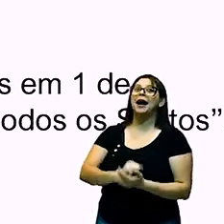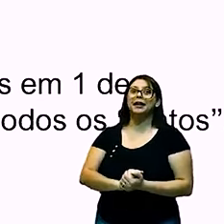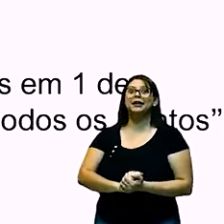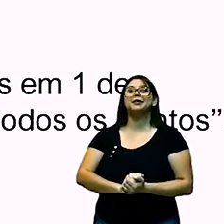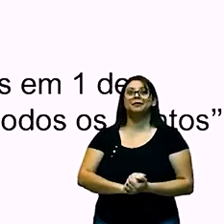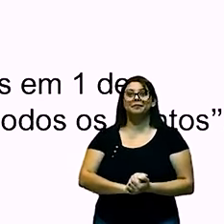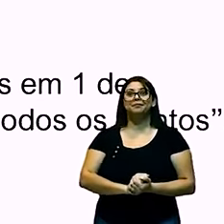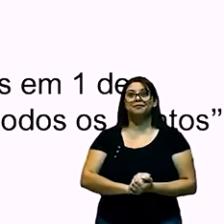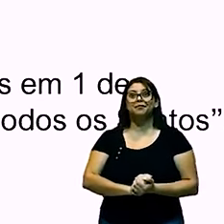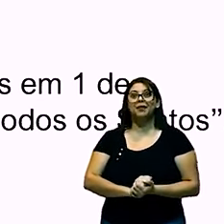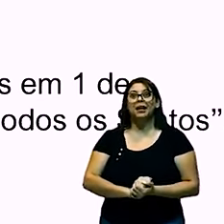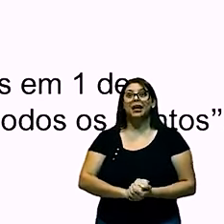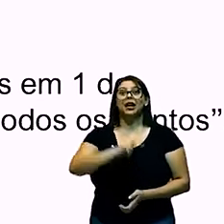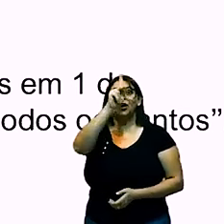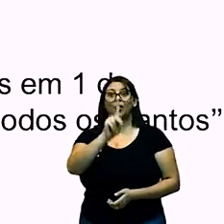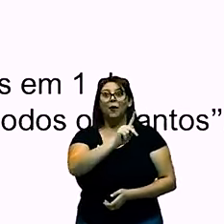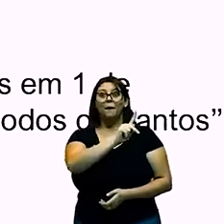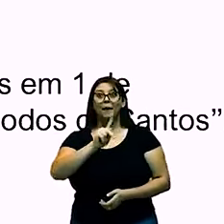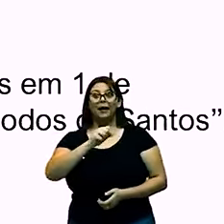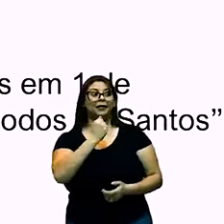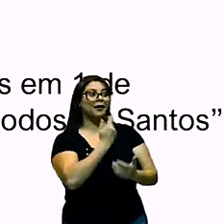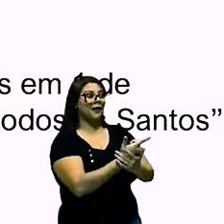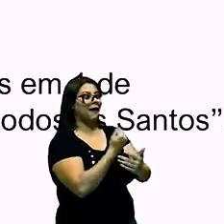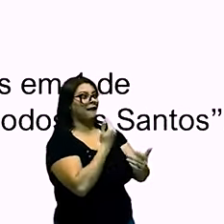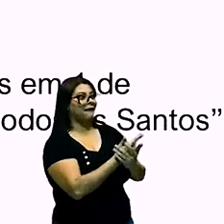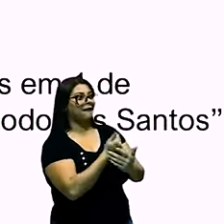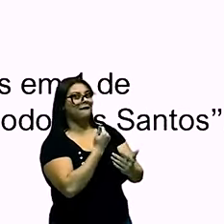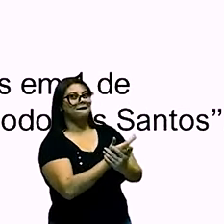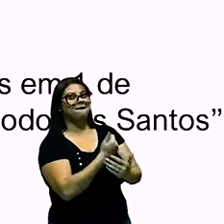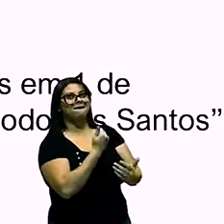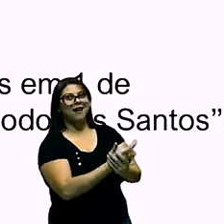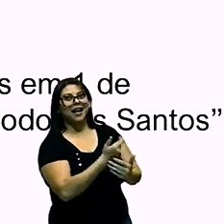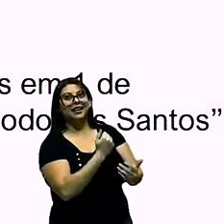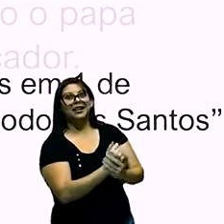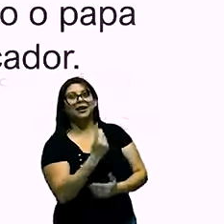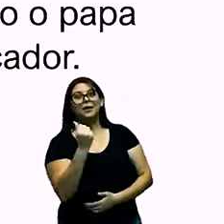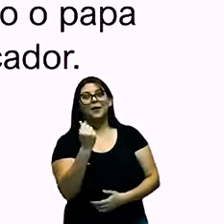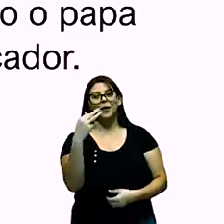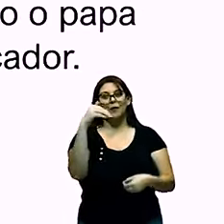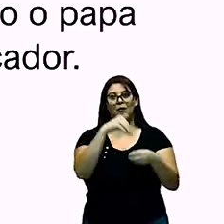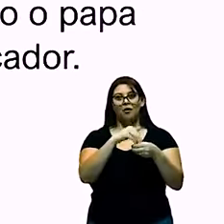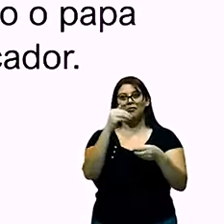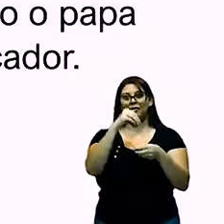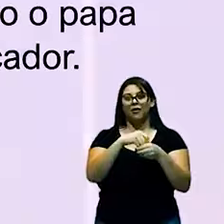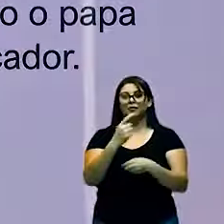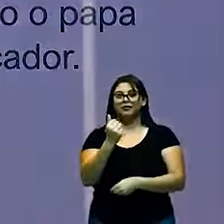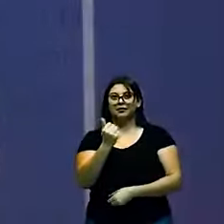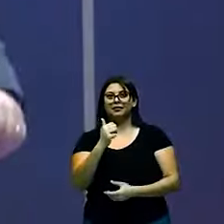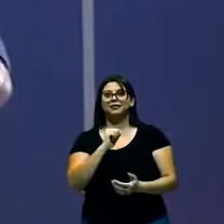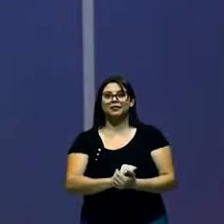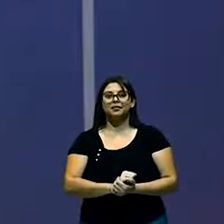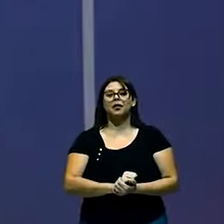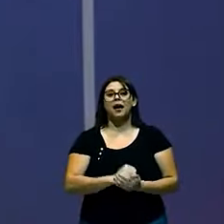as suas indulgências para poder arrecadar dinheiro para a finalização, então, lá da igreja em Roma. Então,